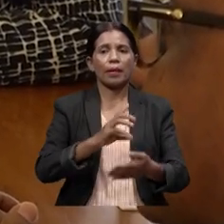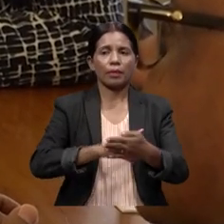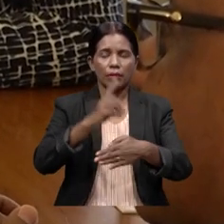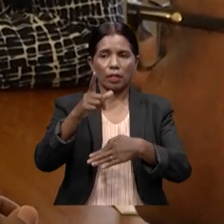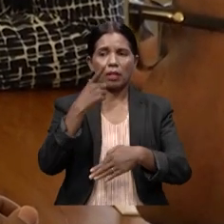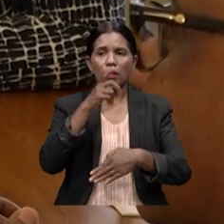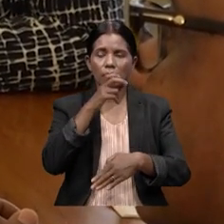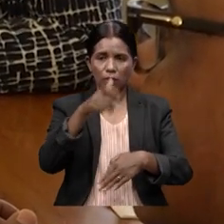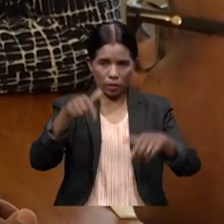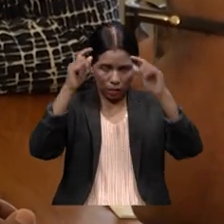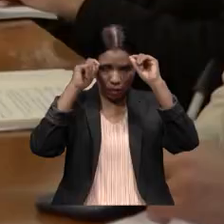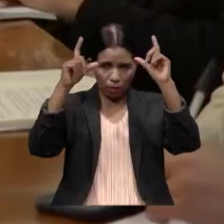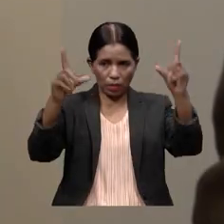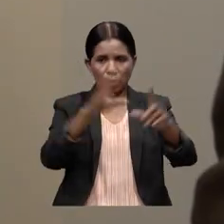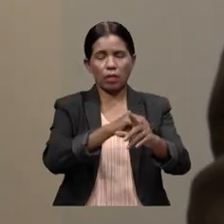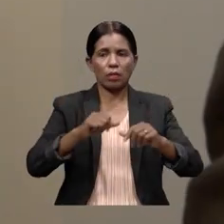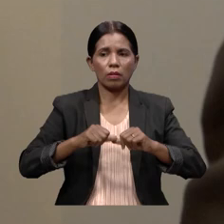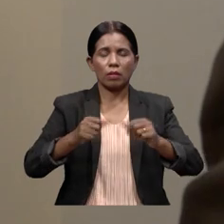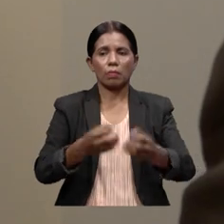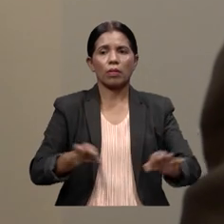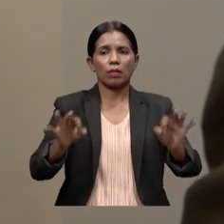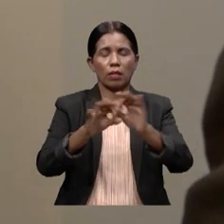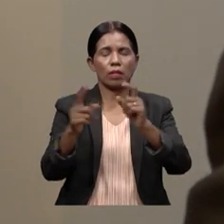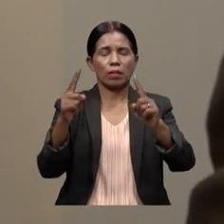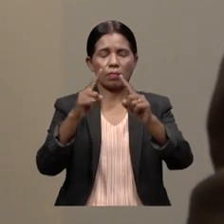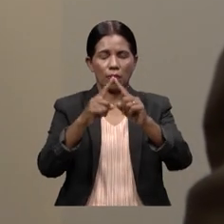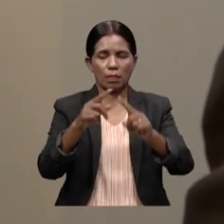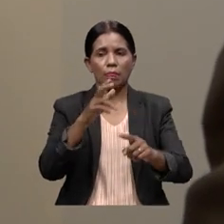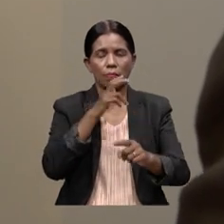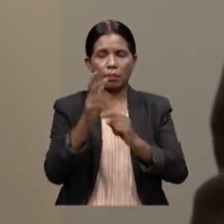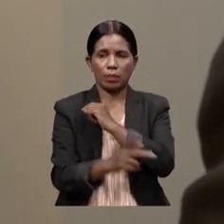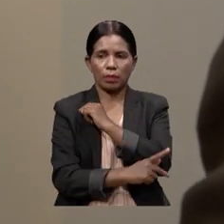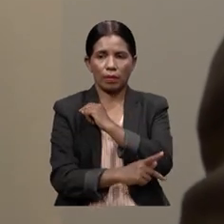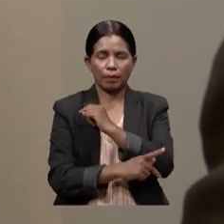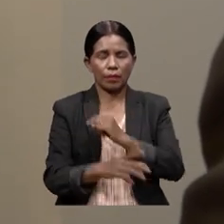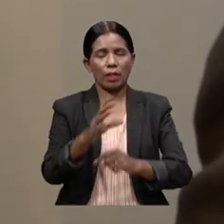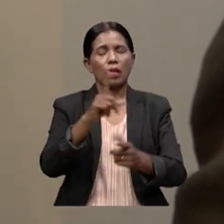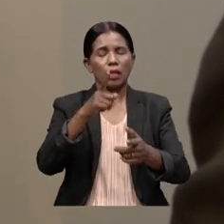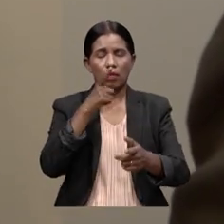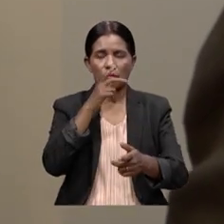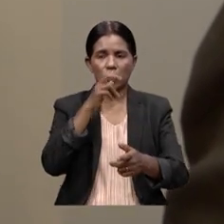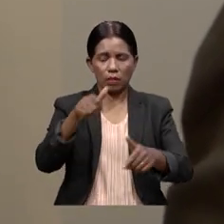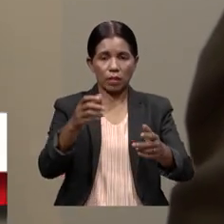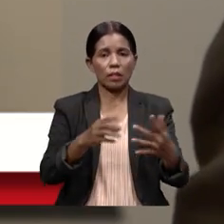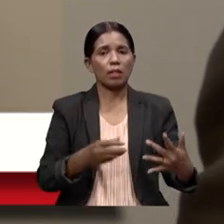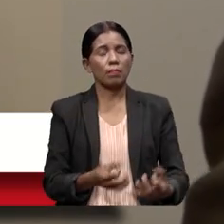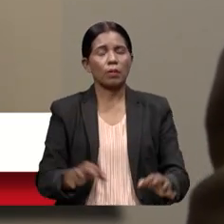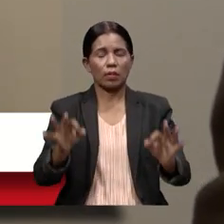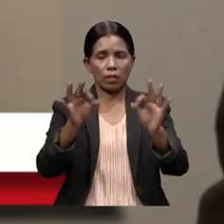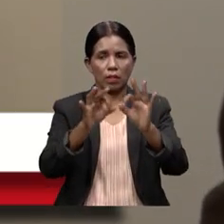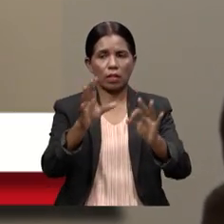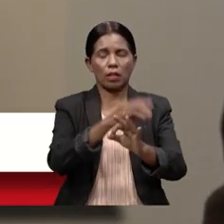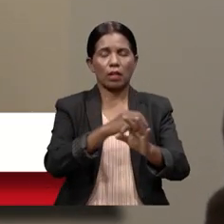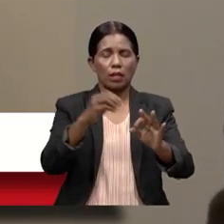língua portuguesa, Timor-Leste continua a prioridade para Portugal. Bem, a língua portuguesa é uma prioridade para Timor-Leste e é naturalmente